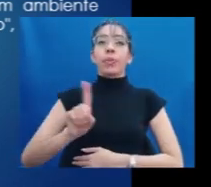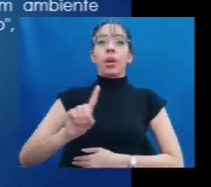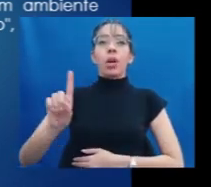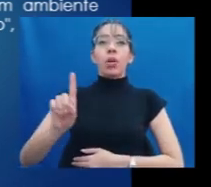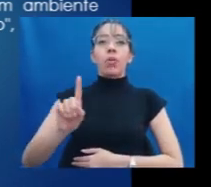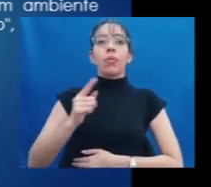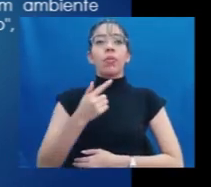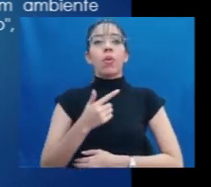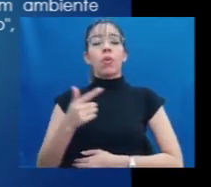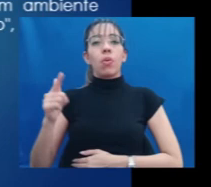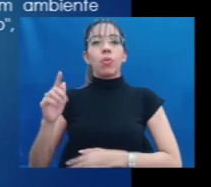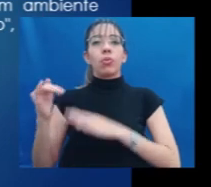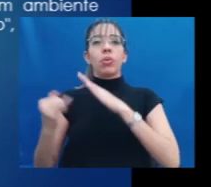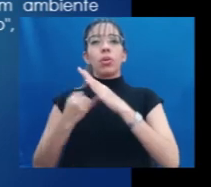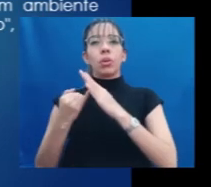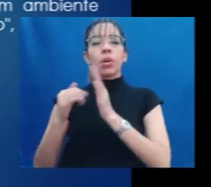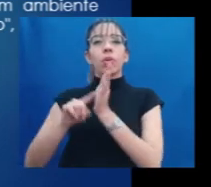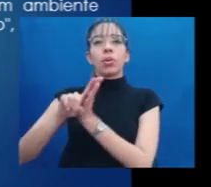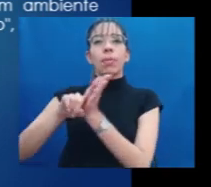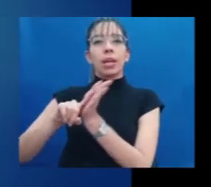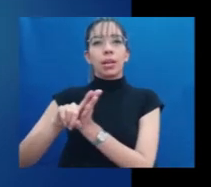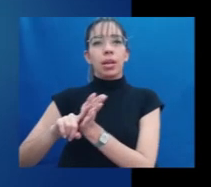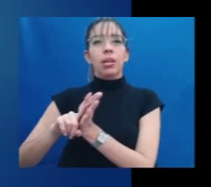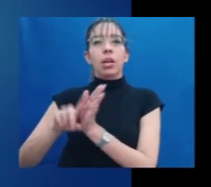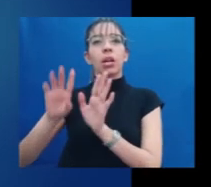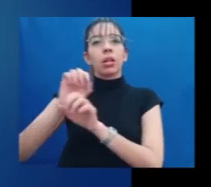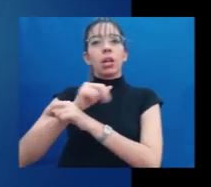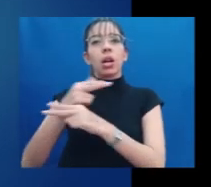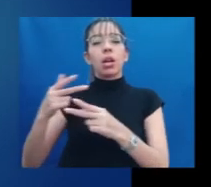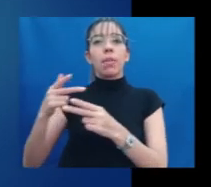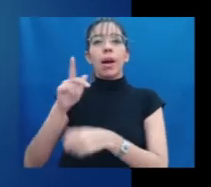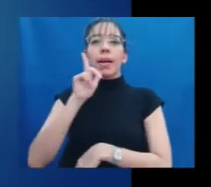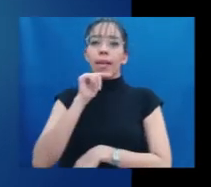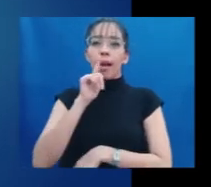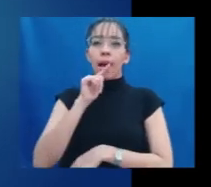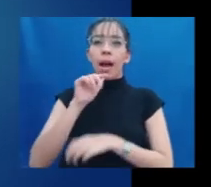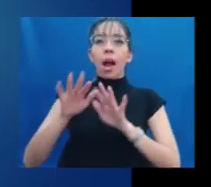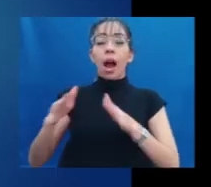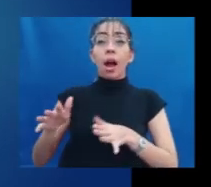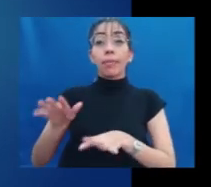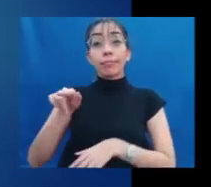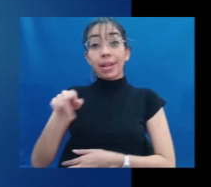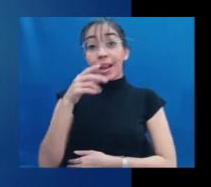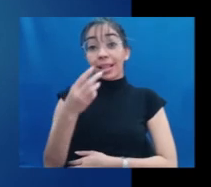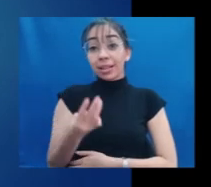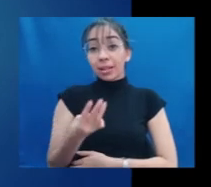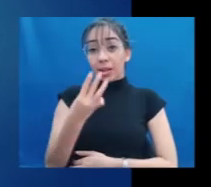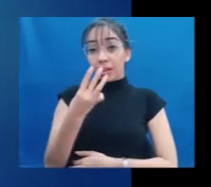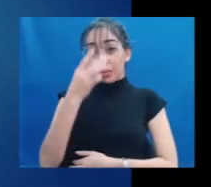tá? Ele ocorreu na Aquasis, que é a Associação de Pesquisa e Preservação de Ecossistemas Aquáticos, e